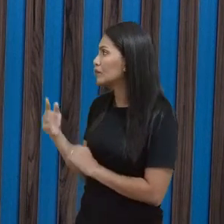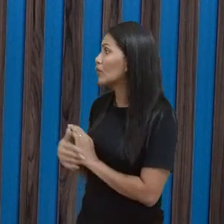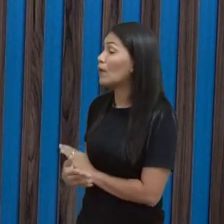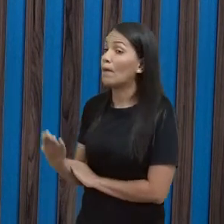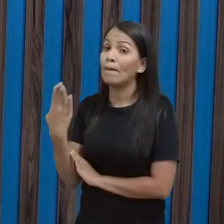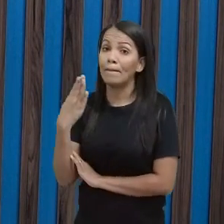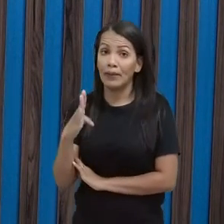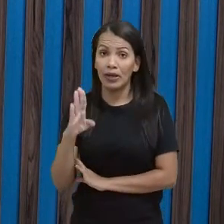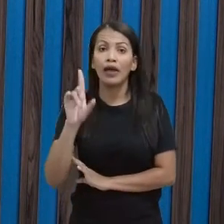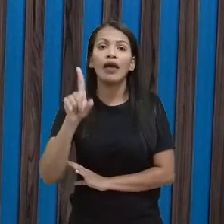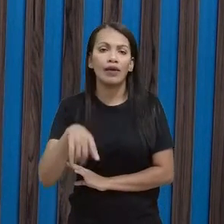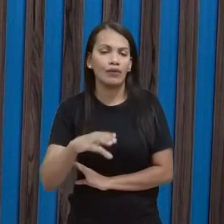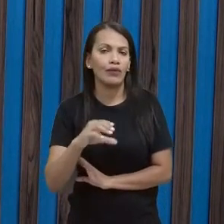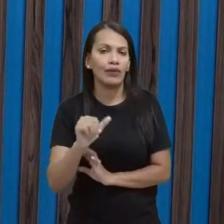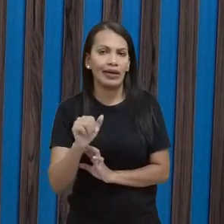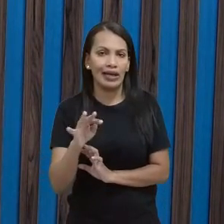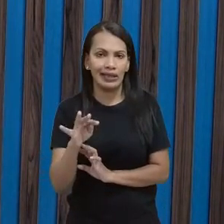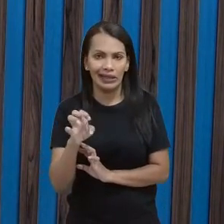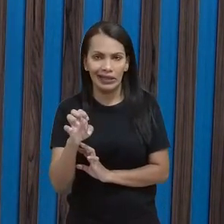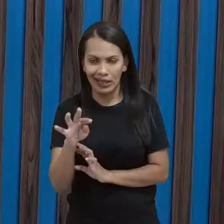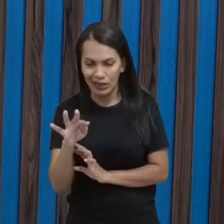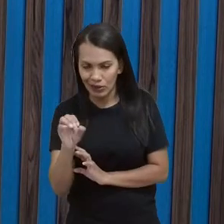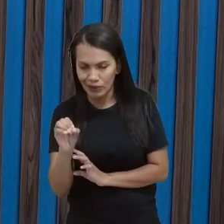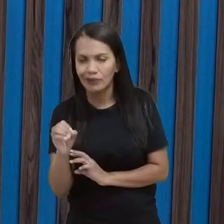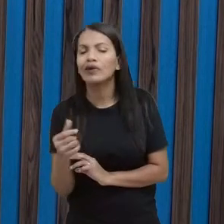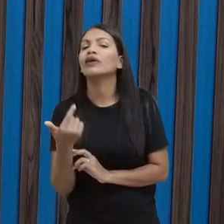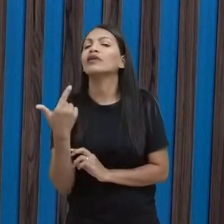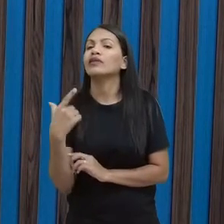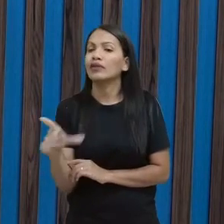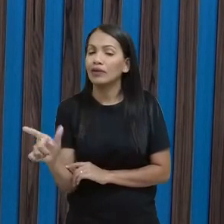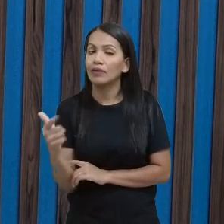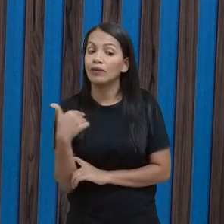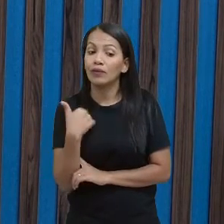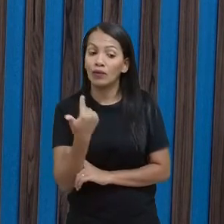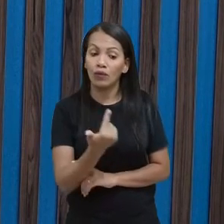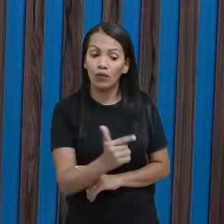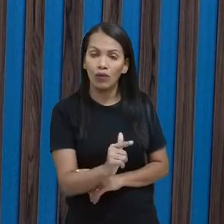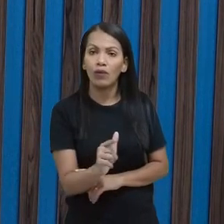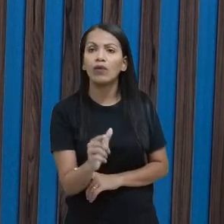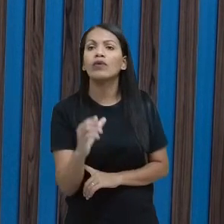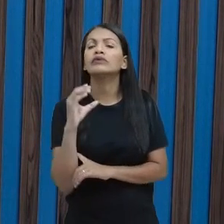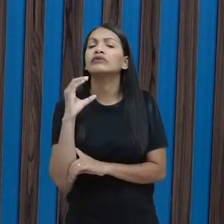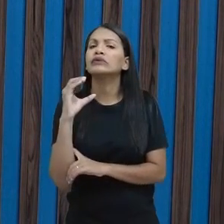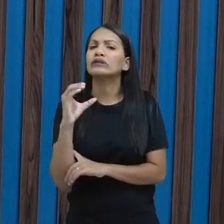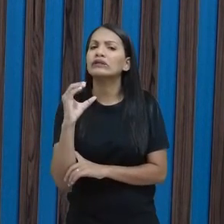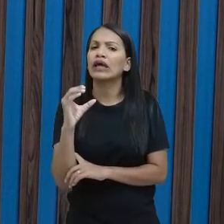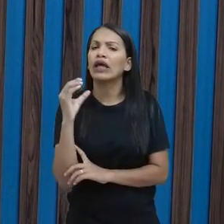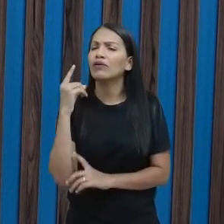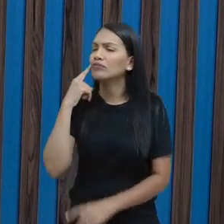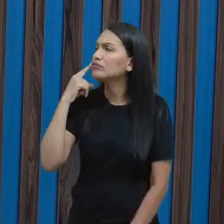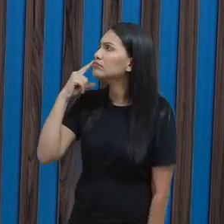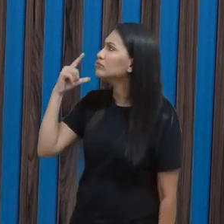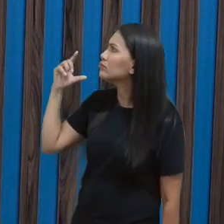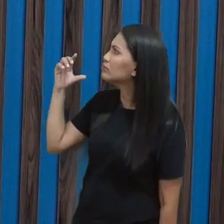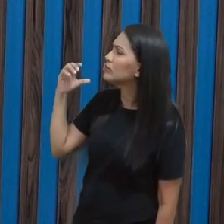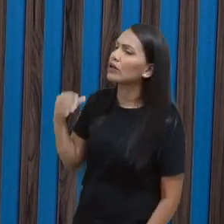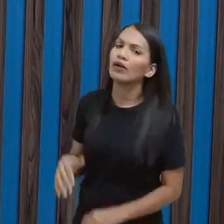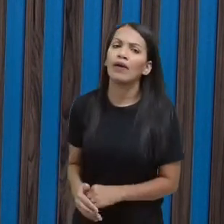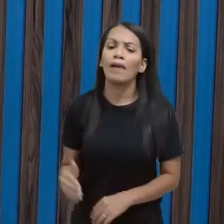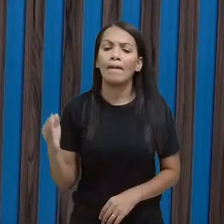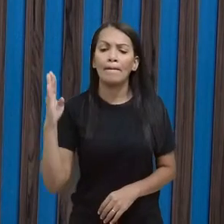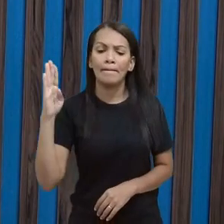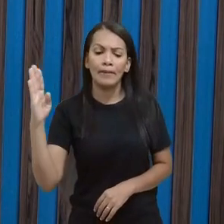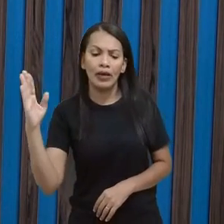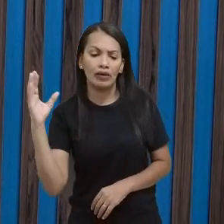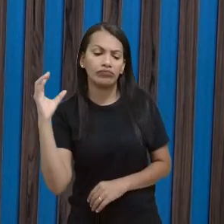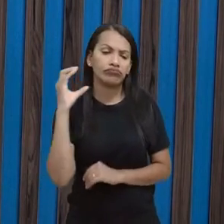lado dele, tá bom? Eu vou ter um outro lado também, que eu vou chamar de C. É como se fosse um Bzão aqui oposto a